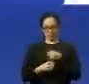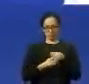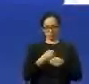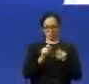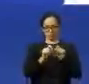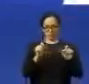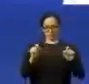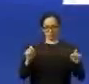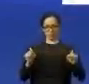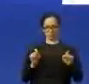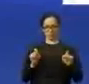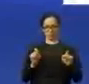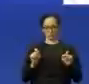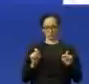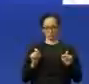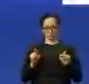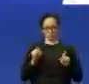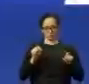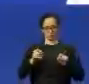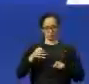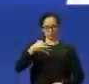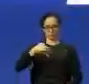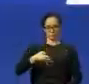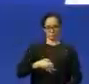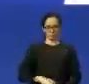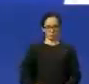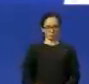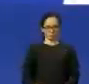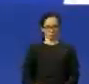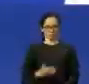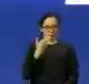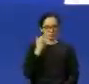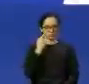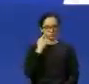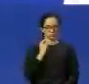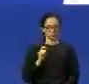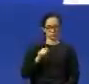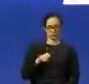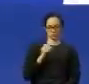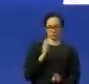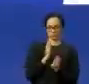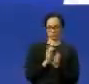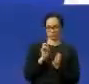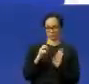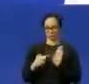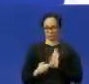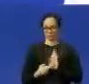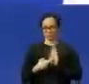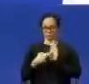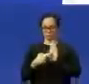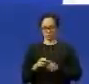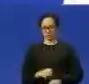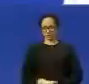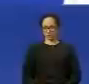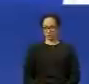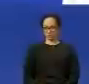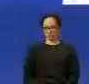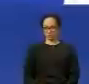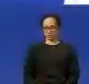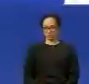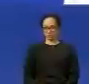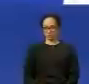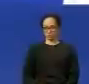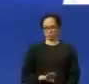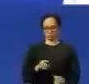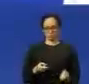qual alternativa aí, né? Então, se você for analisar, de acordo com o esquema acima, a padaria está representada pelo ponto numerado